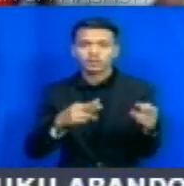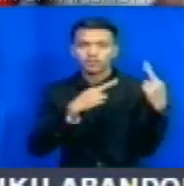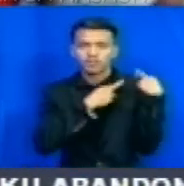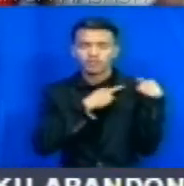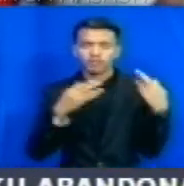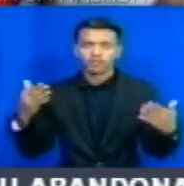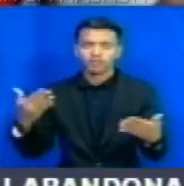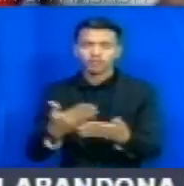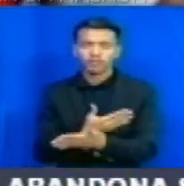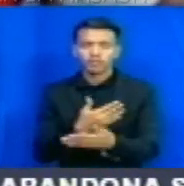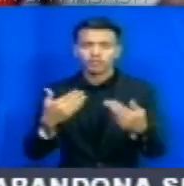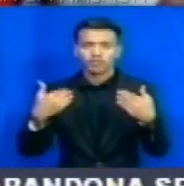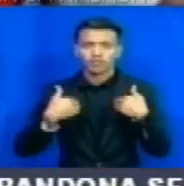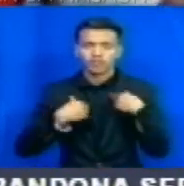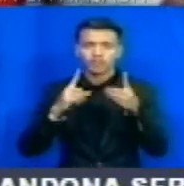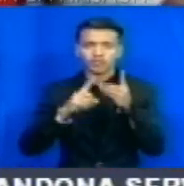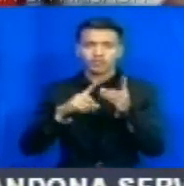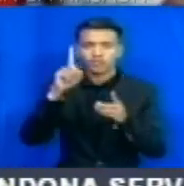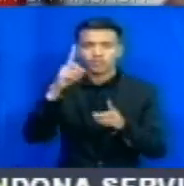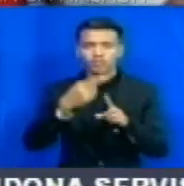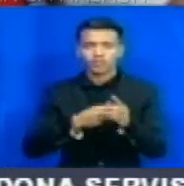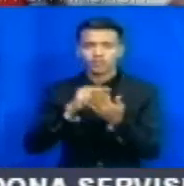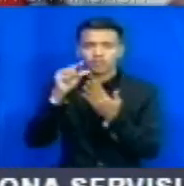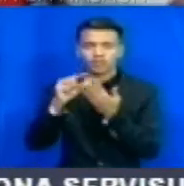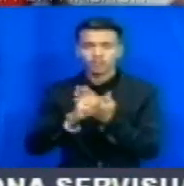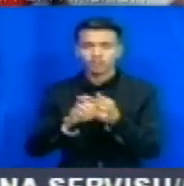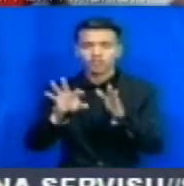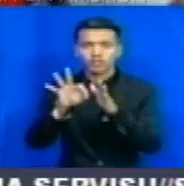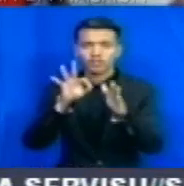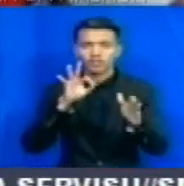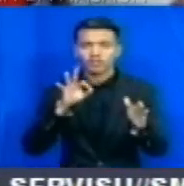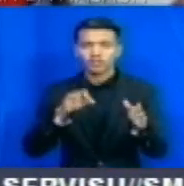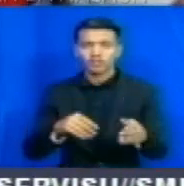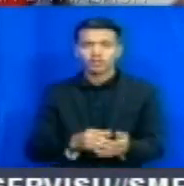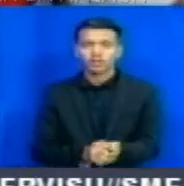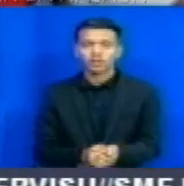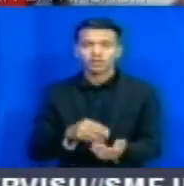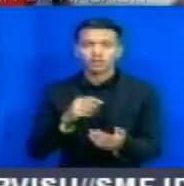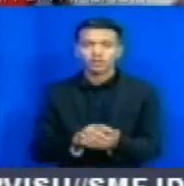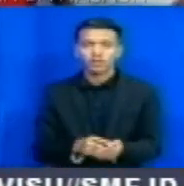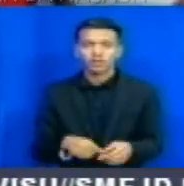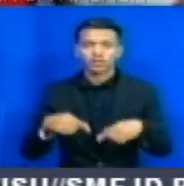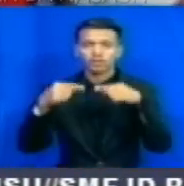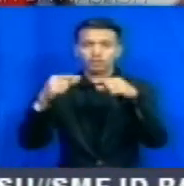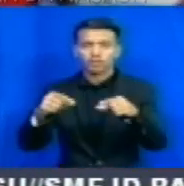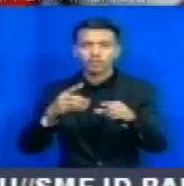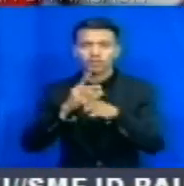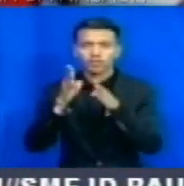no dia 1 de agosto, retando o despacho nomeação FON, uma